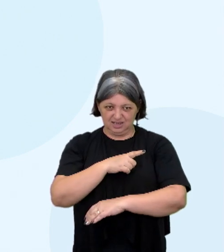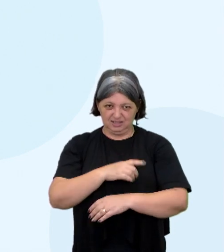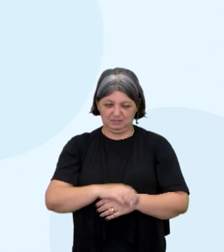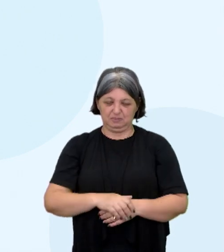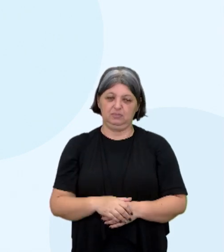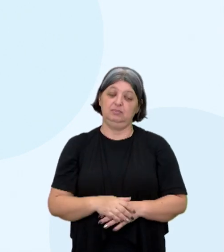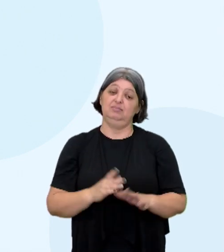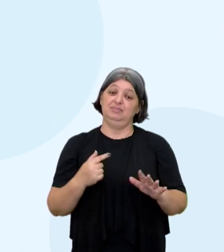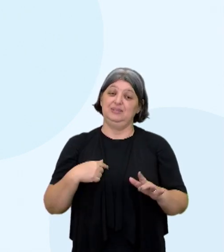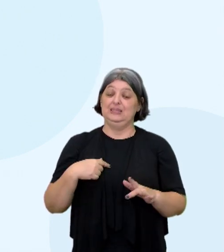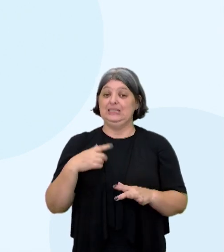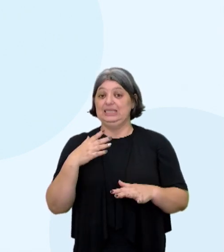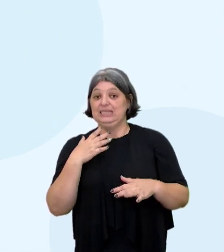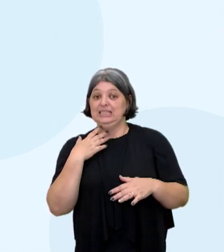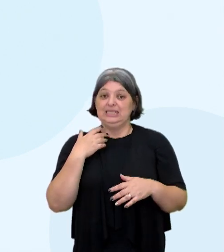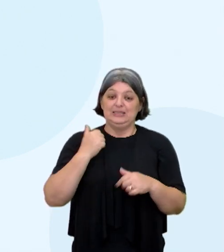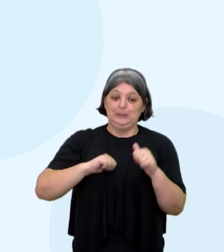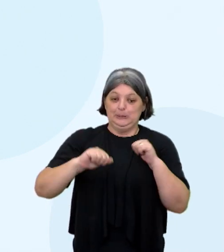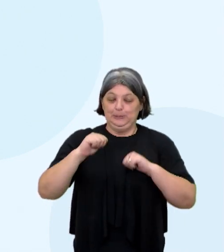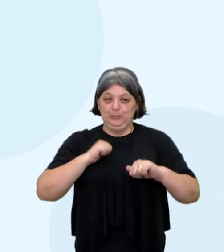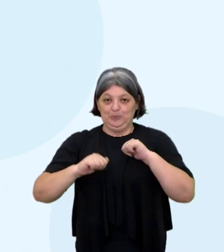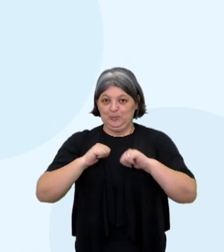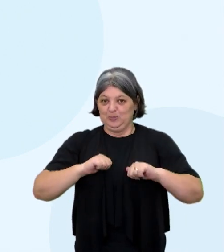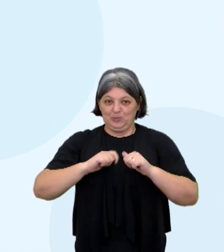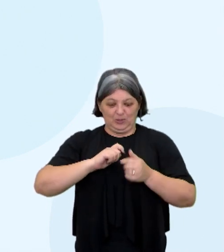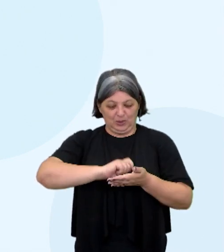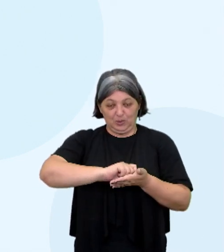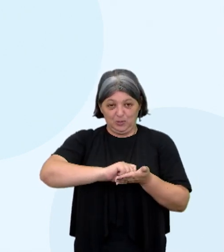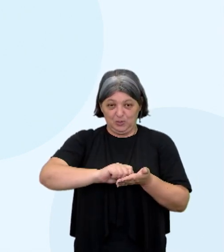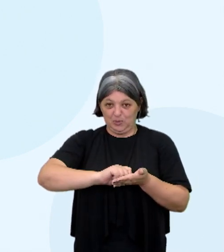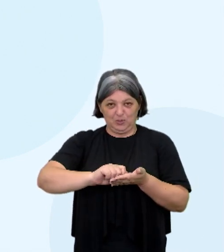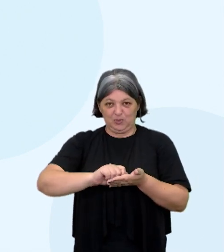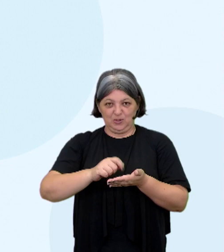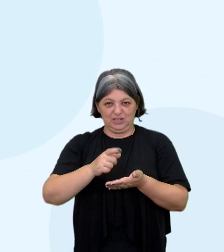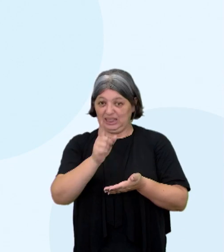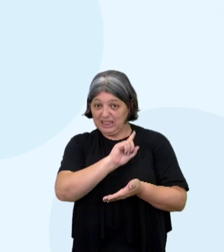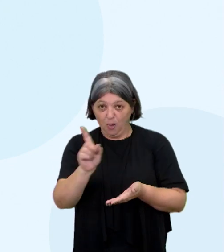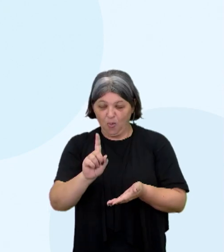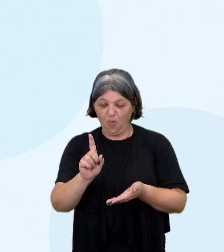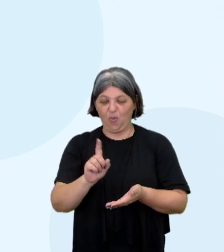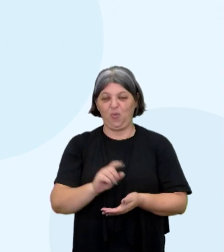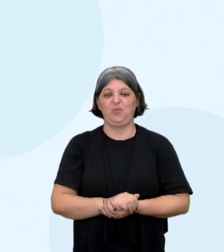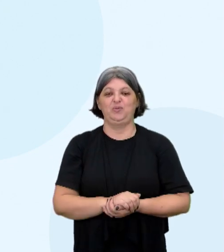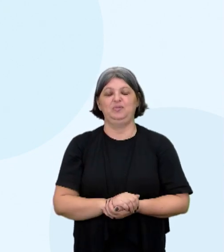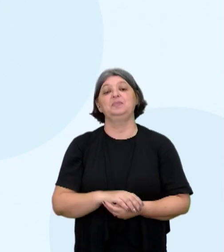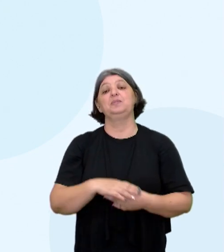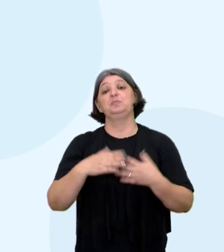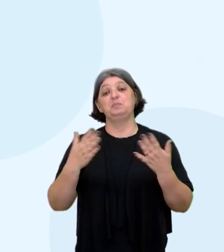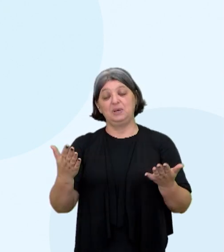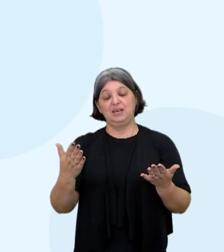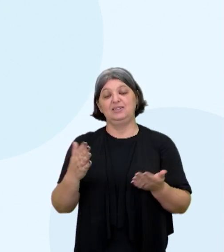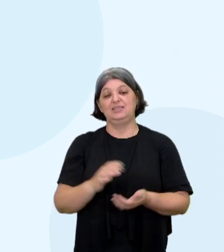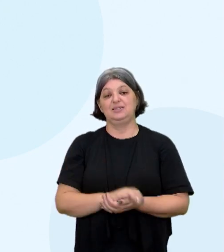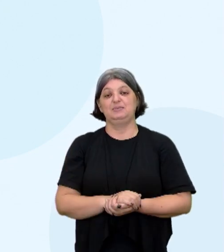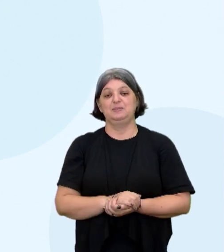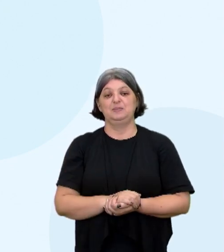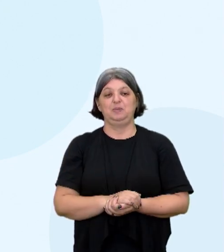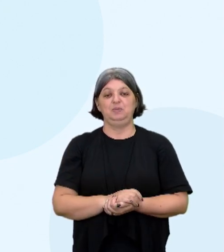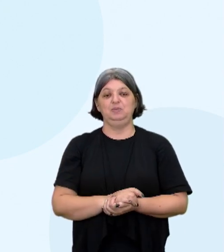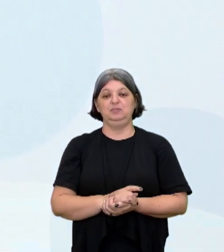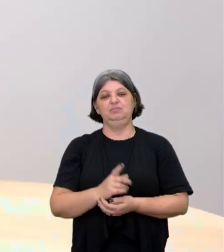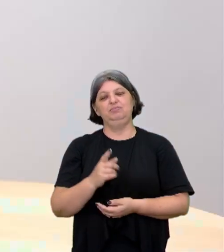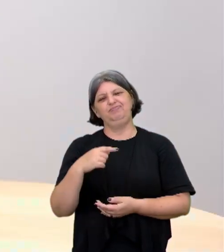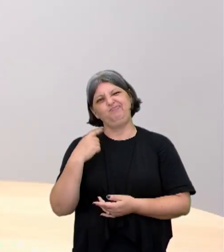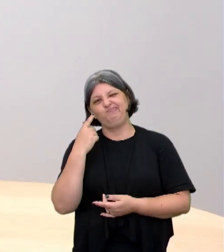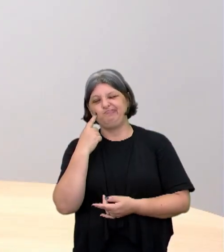dedo coçando para escrever aí no caderno que não. Né? Porque, afinal de contas, a gente foi